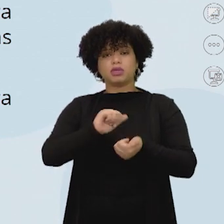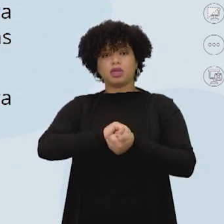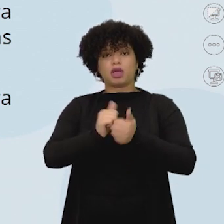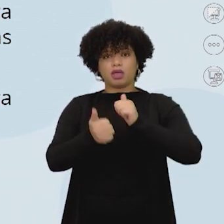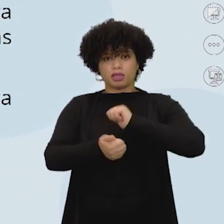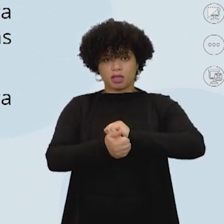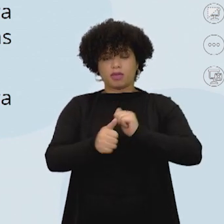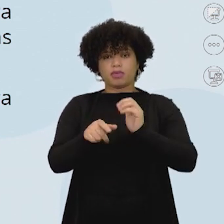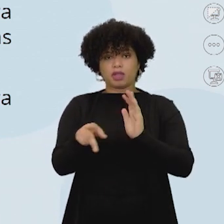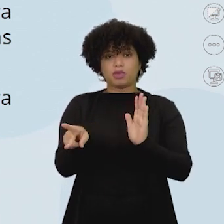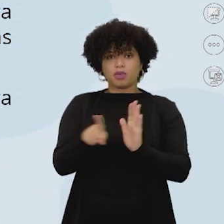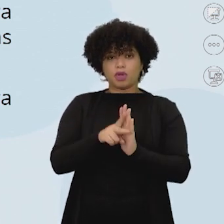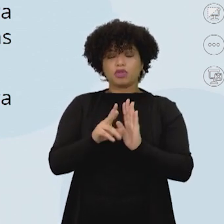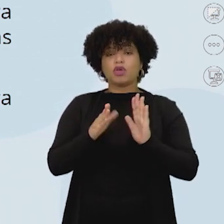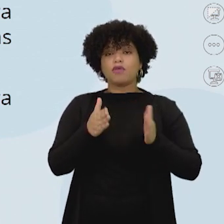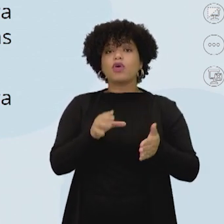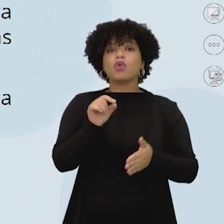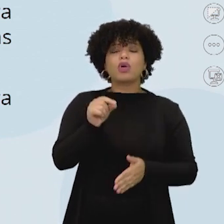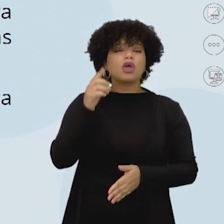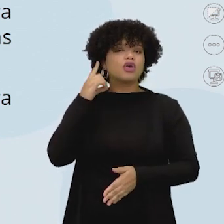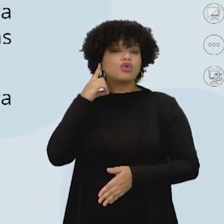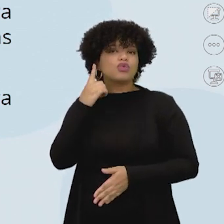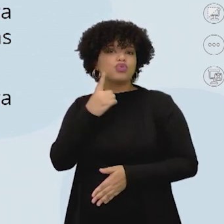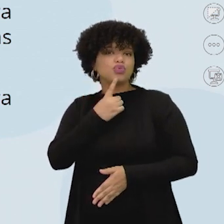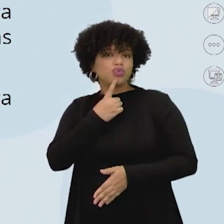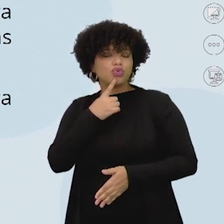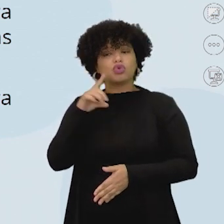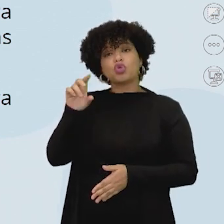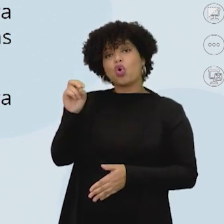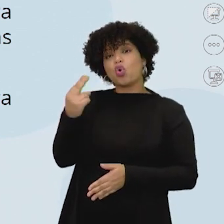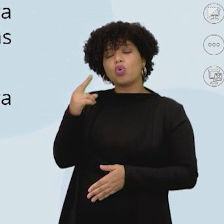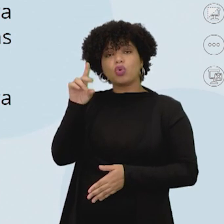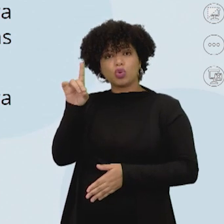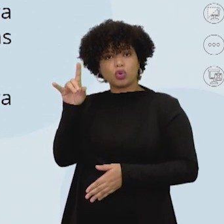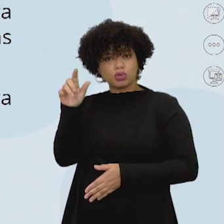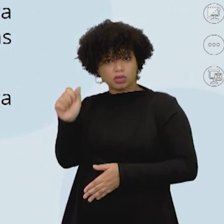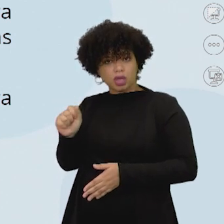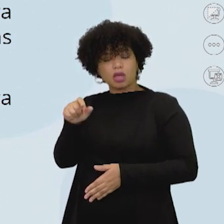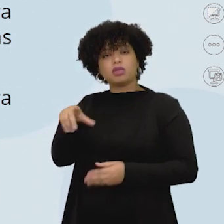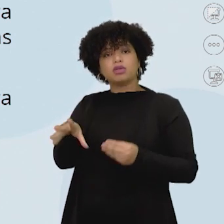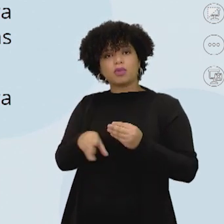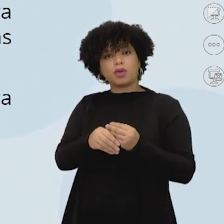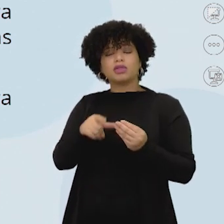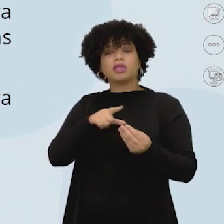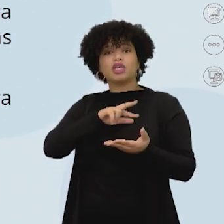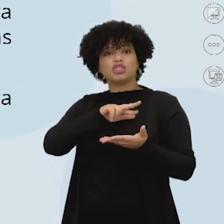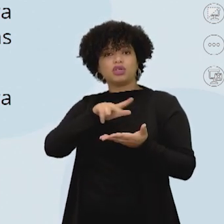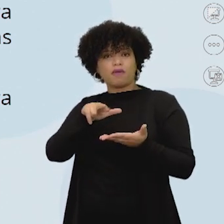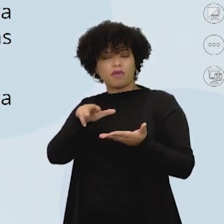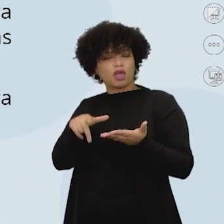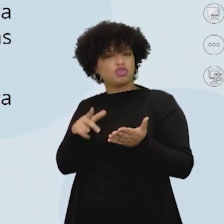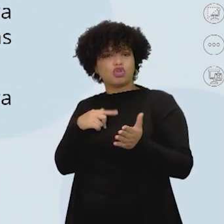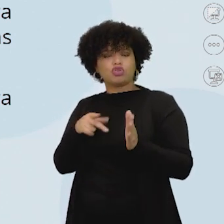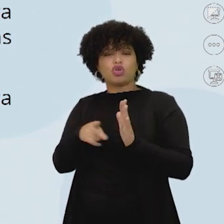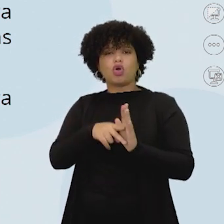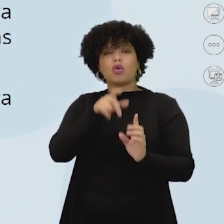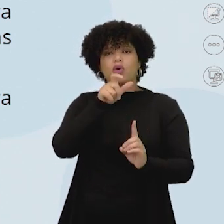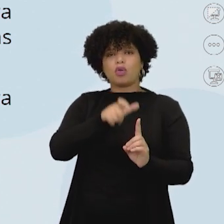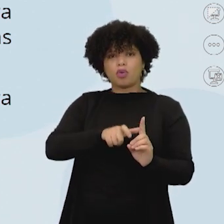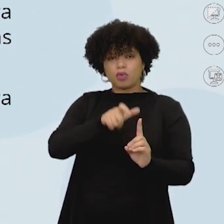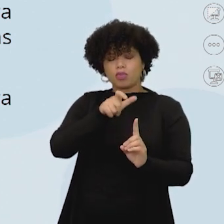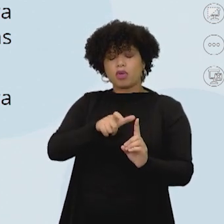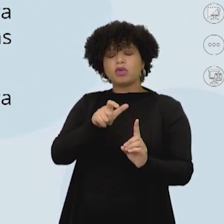pessoas com deficiência auditiva e mais tarde incluíram-se a natação e o atletismo para pessoas